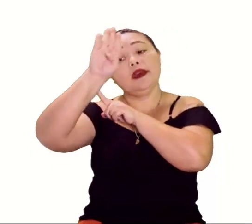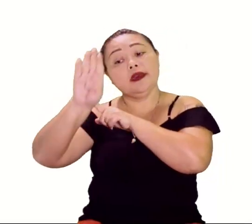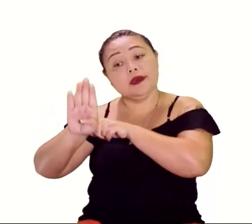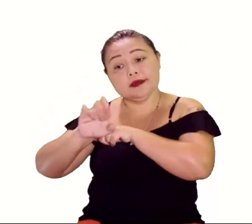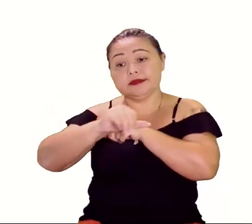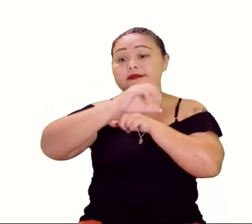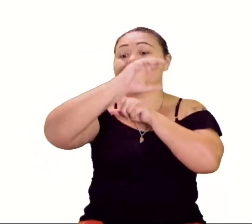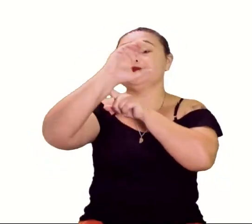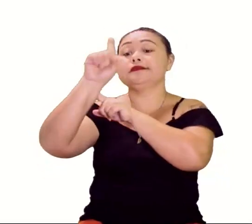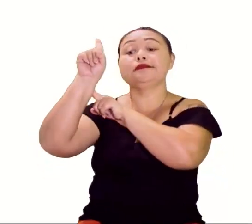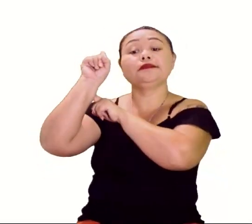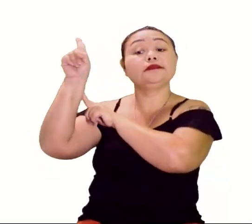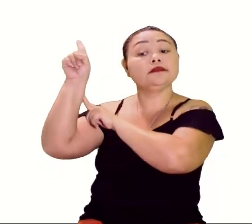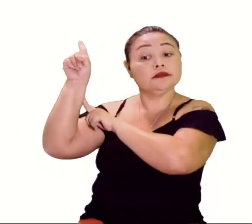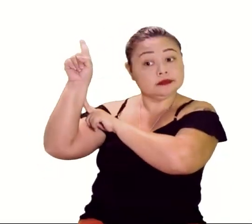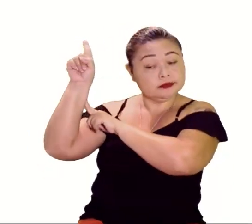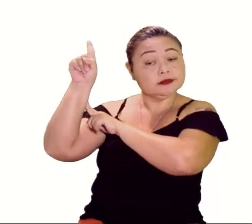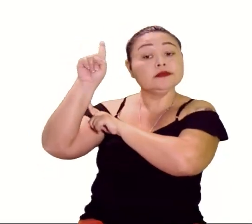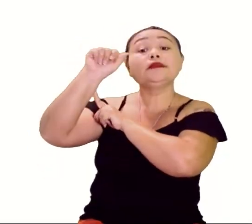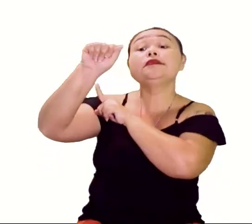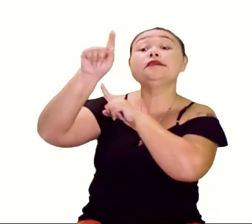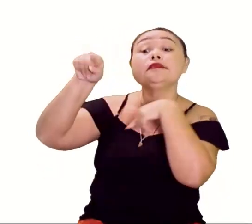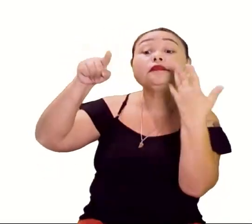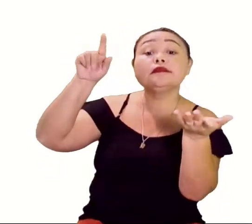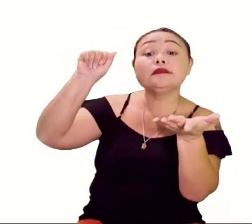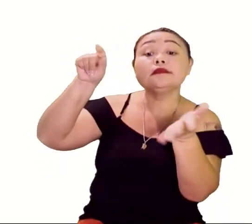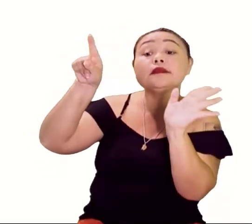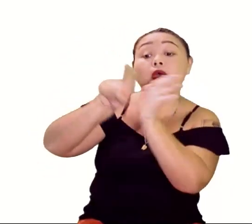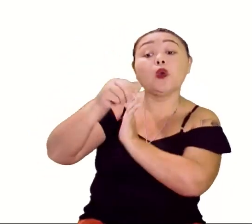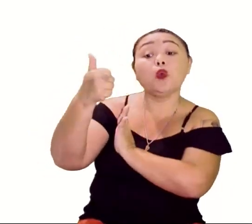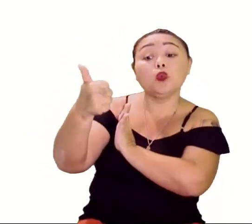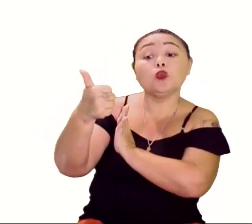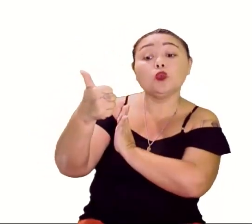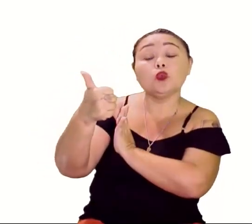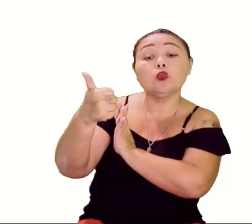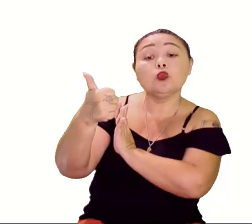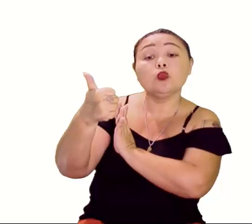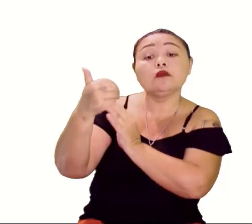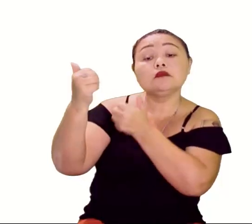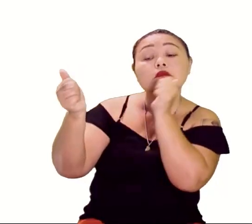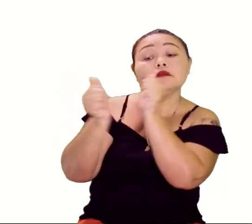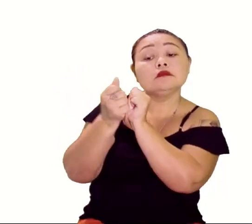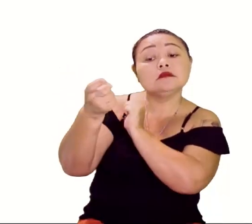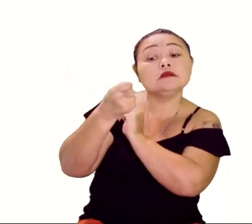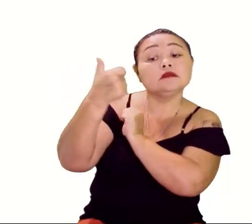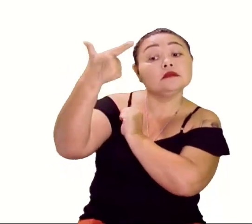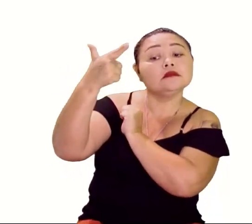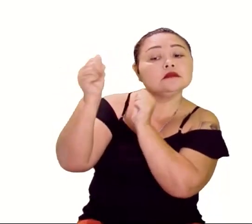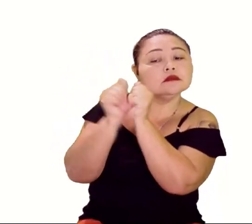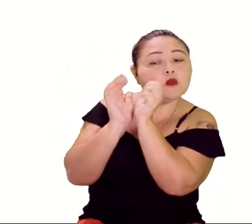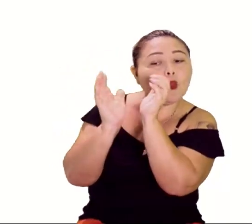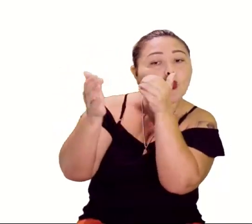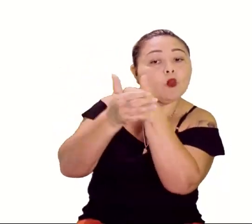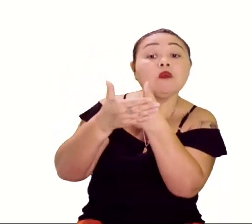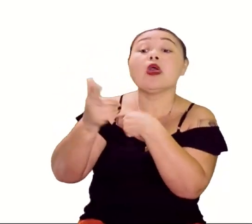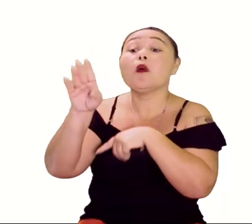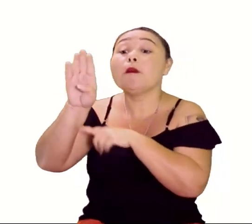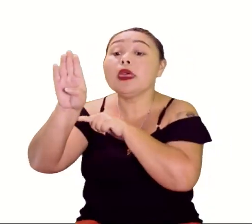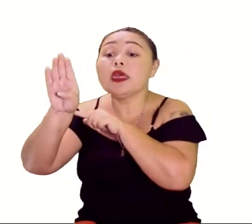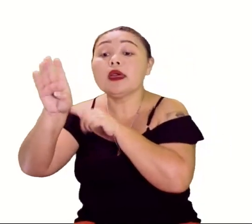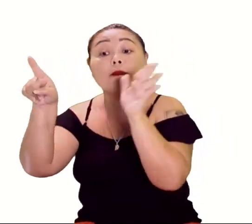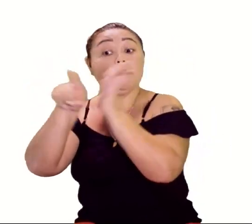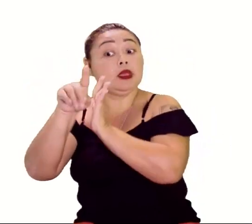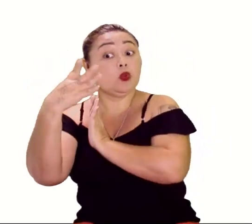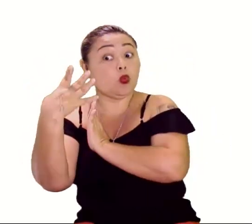b, quem é o c da minha função. Quem é o a? O a é 1. O a é quem acompanha o x quadrado. Quem é o b?